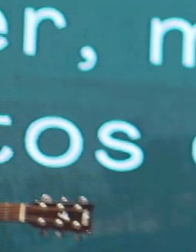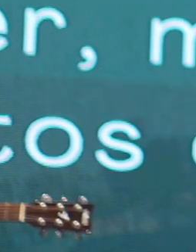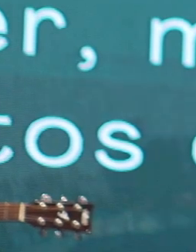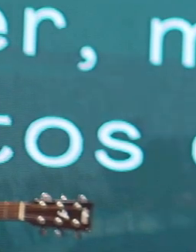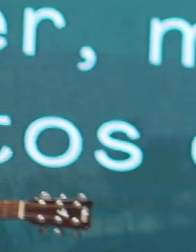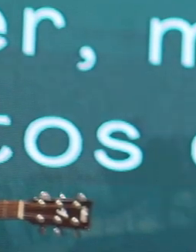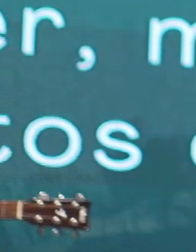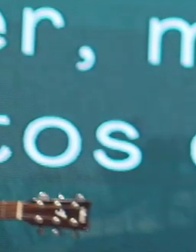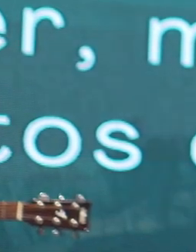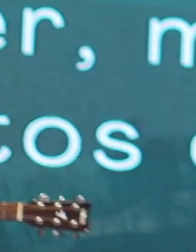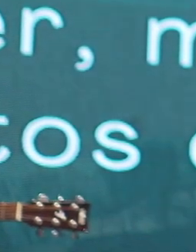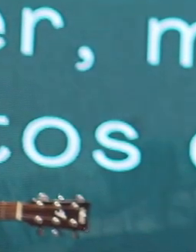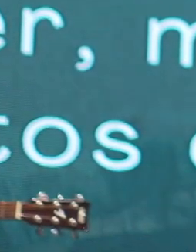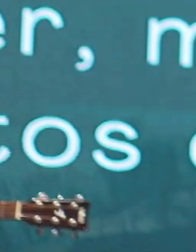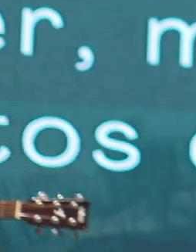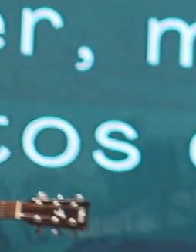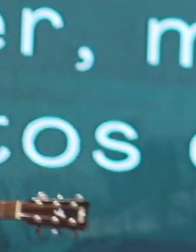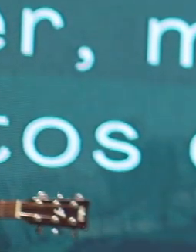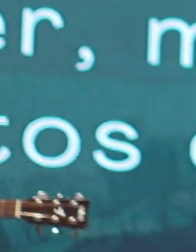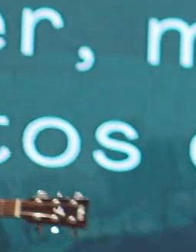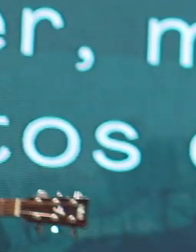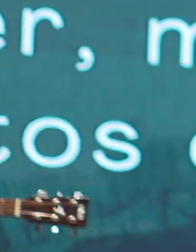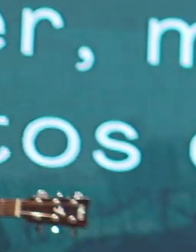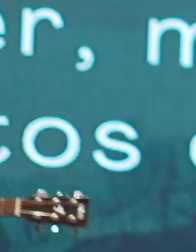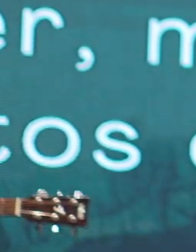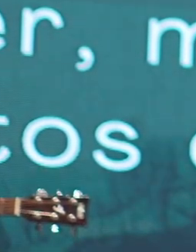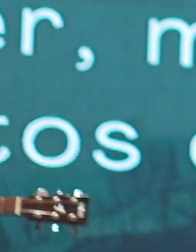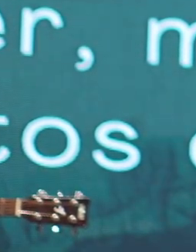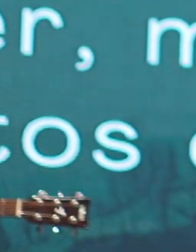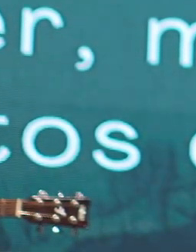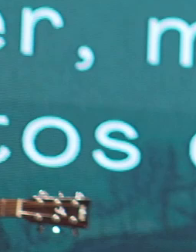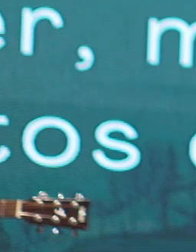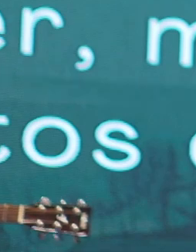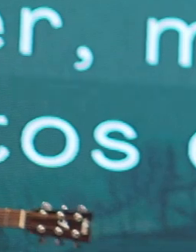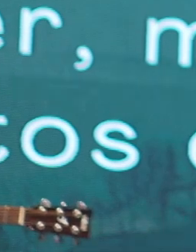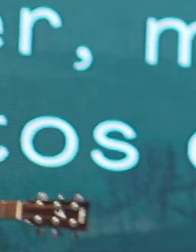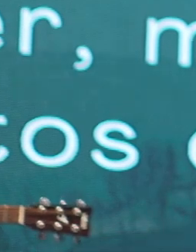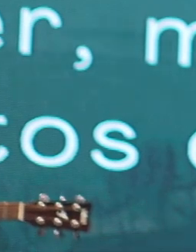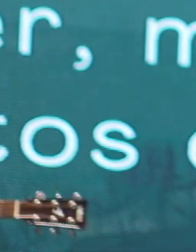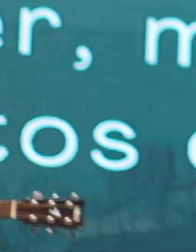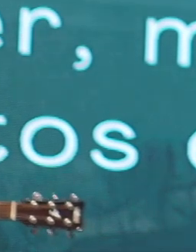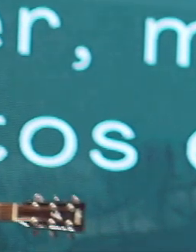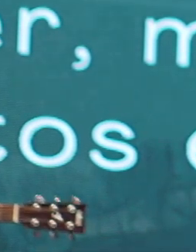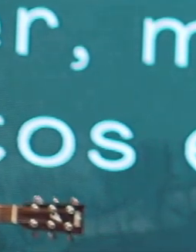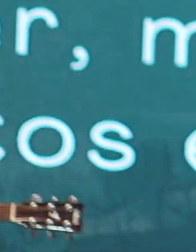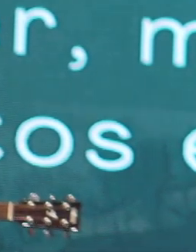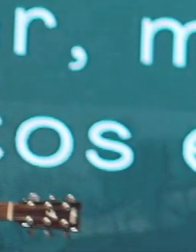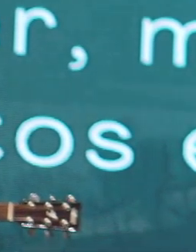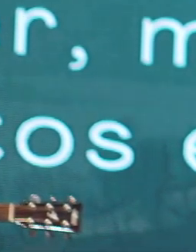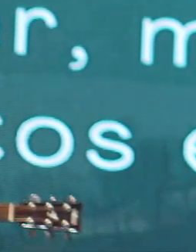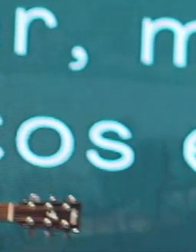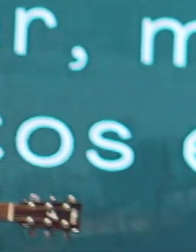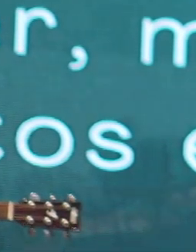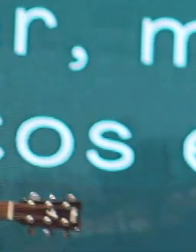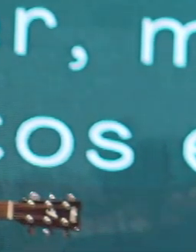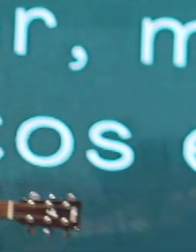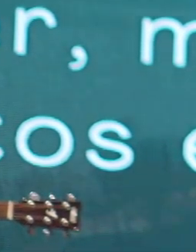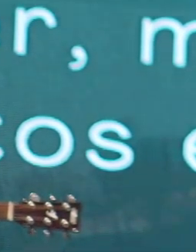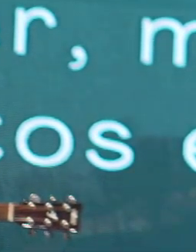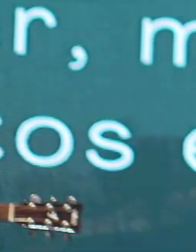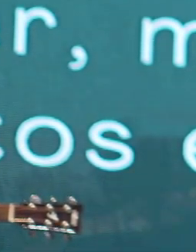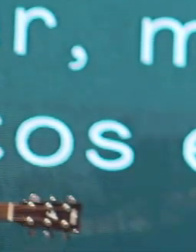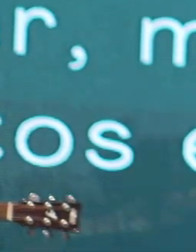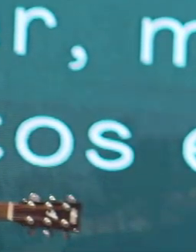multidão que vem contra nós. Nós não sabemos o que fazer, mas os